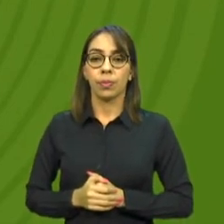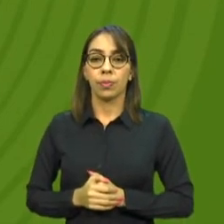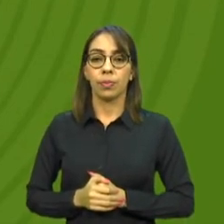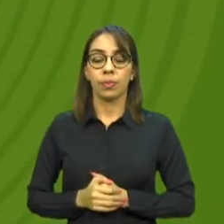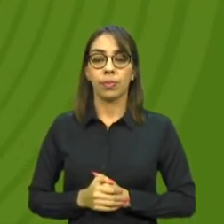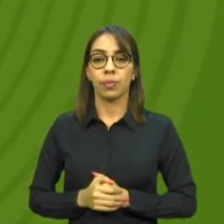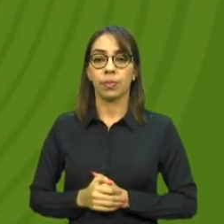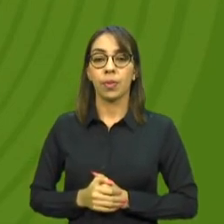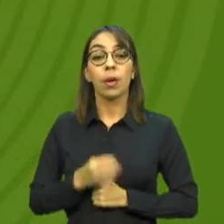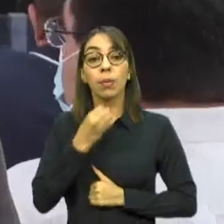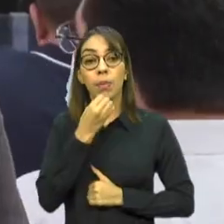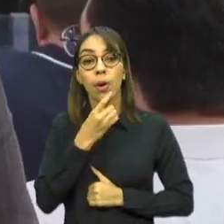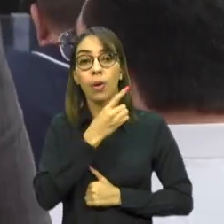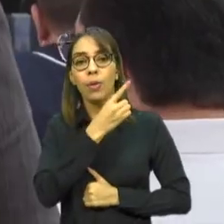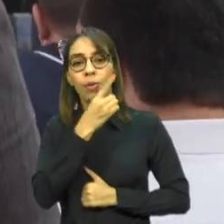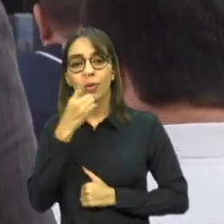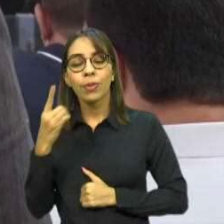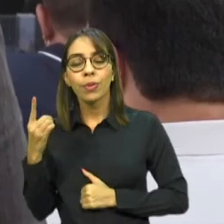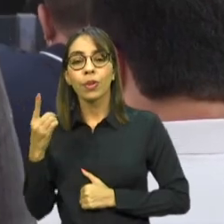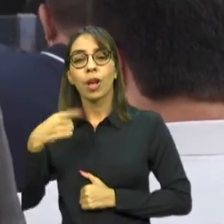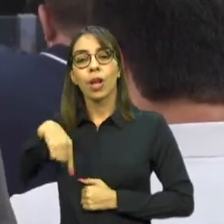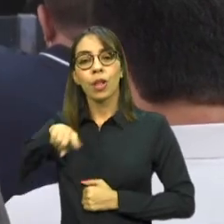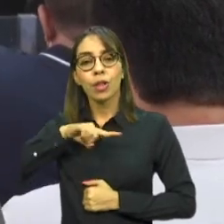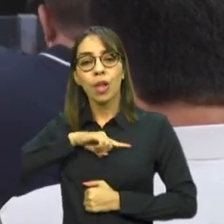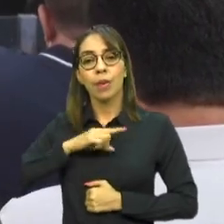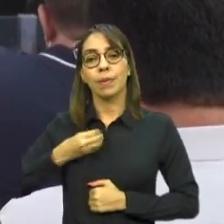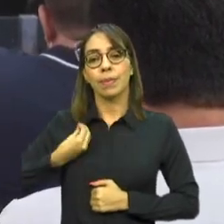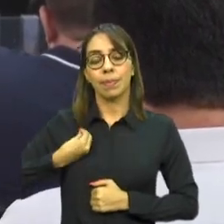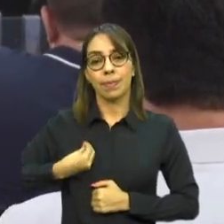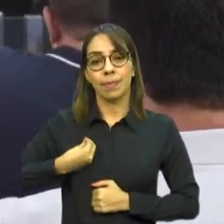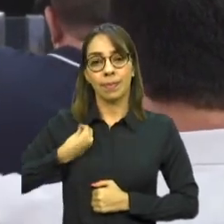Bom dia, Ona. Estamos aqui na...